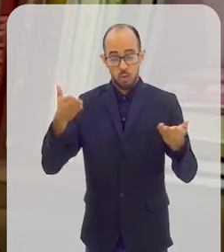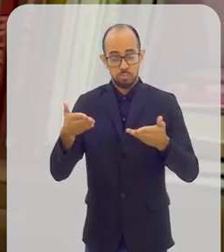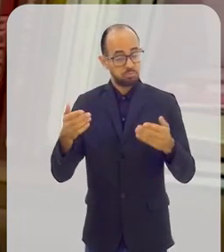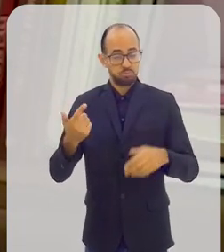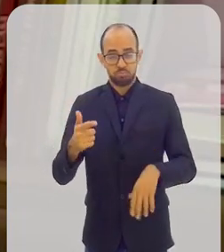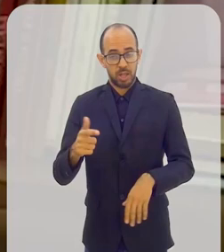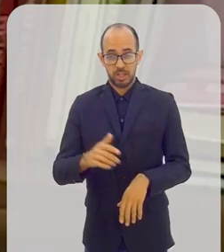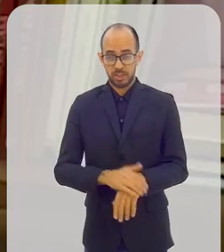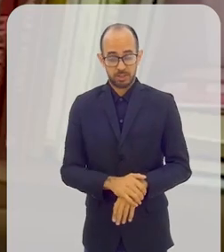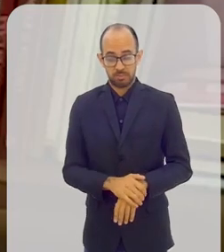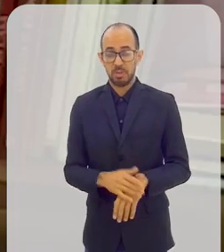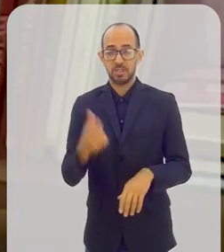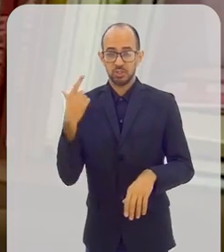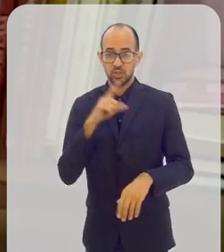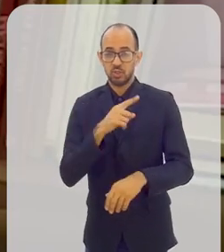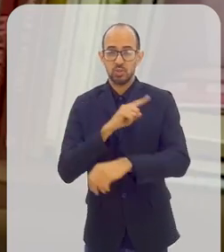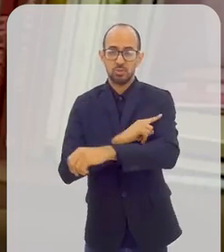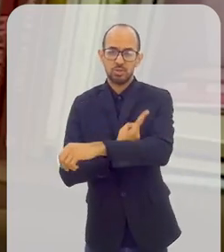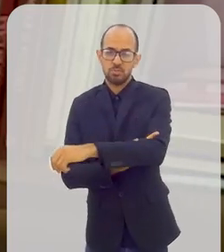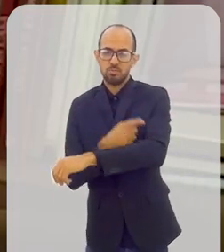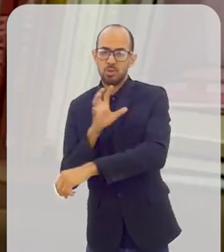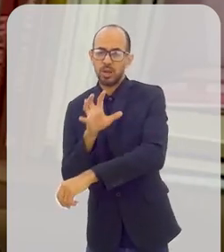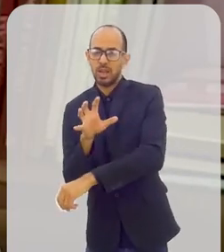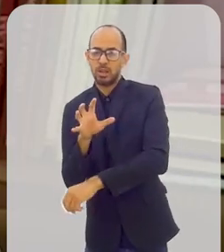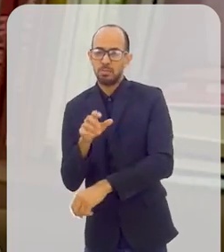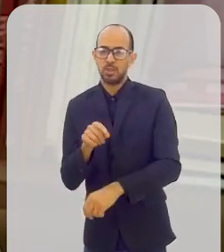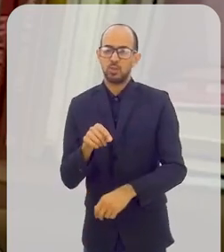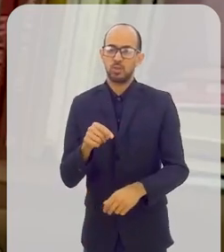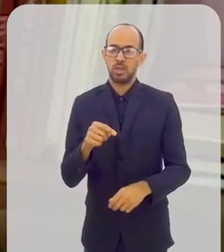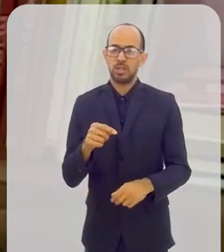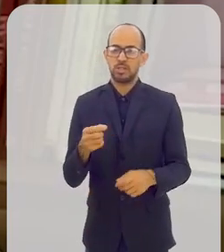Para que houvesse esse empoderamento,